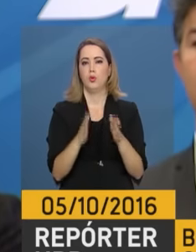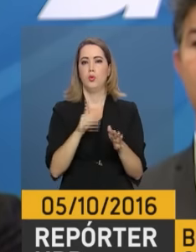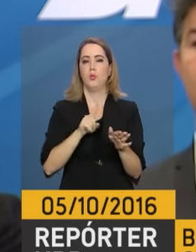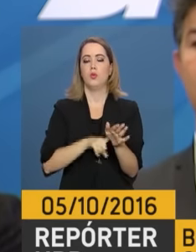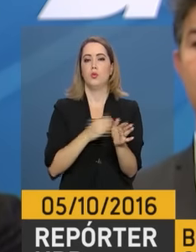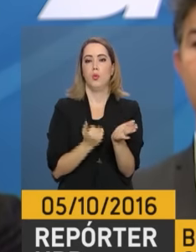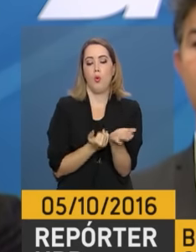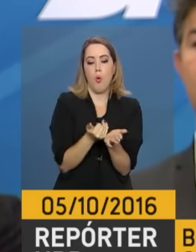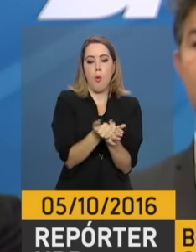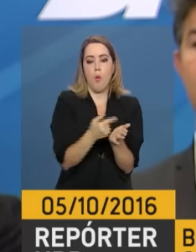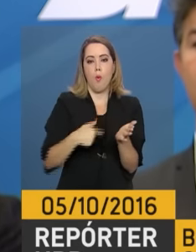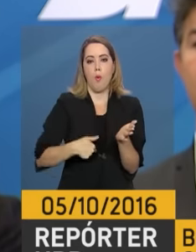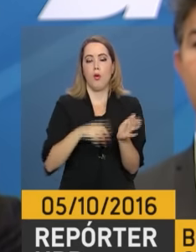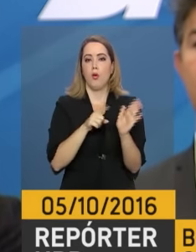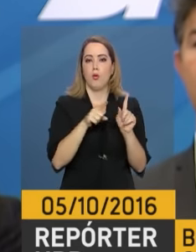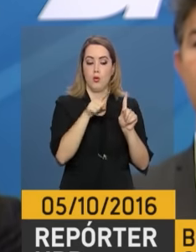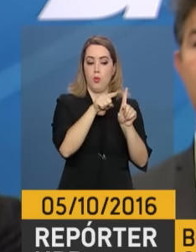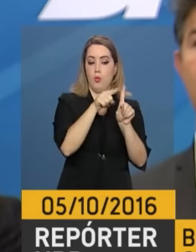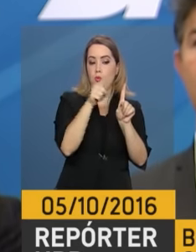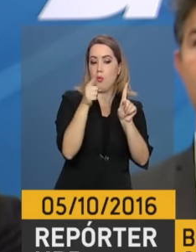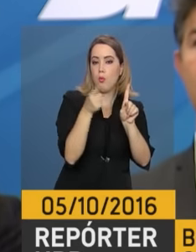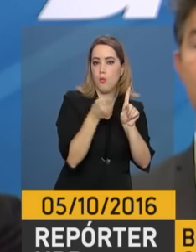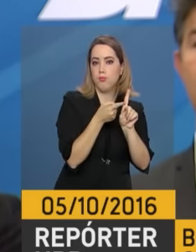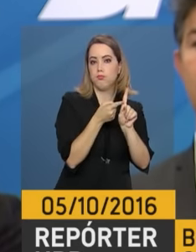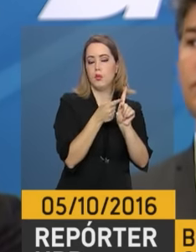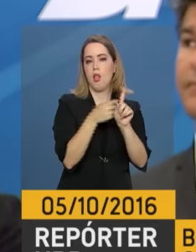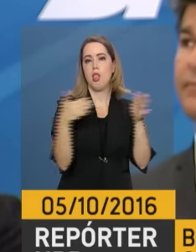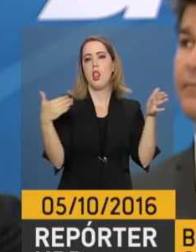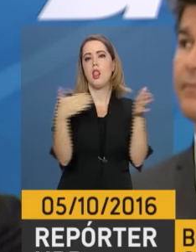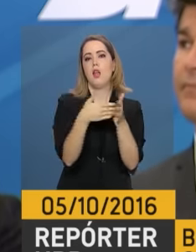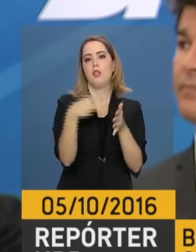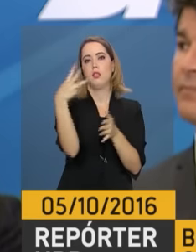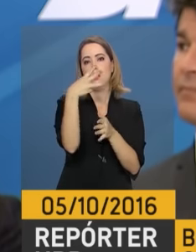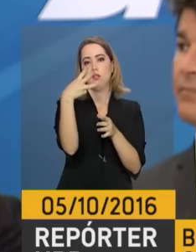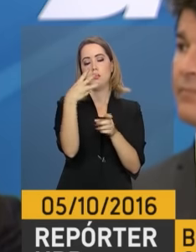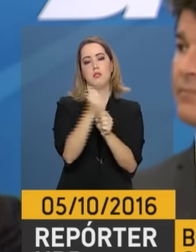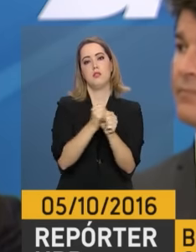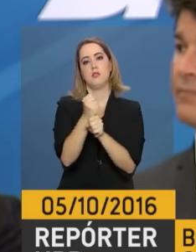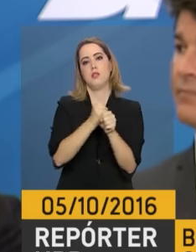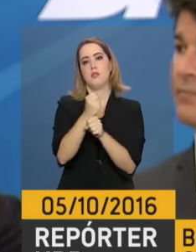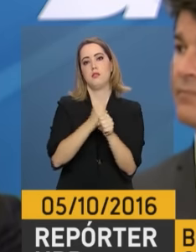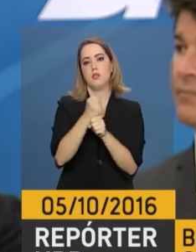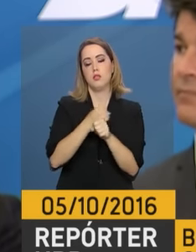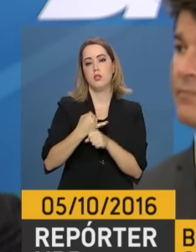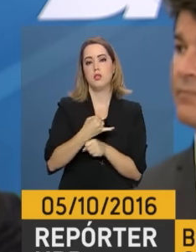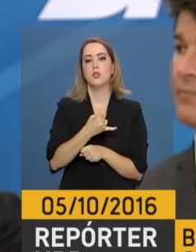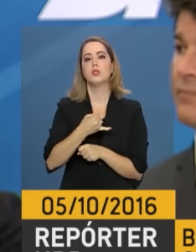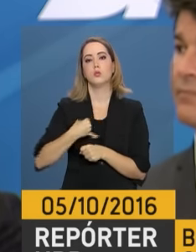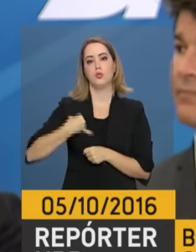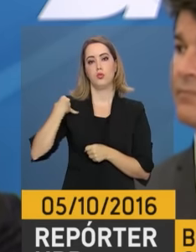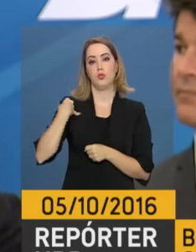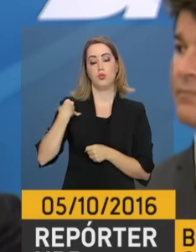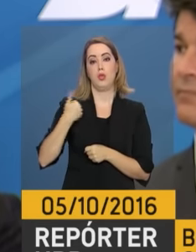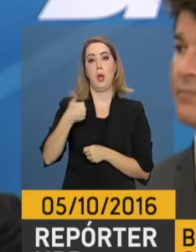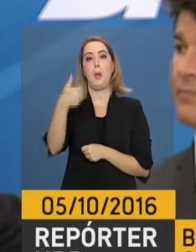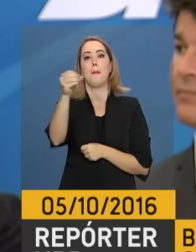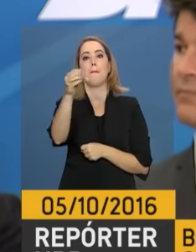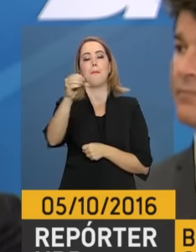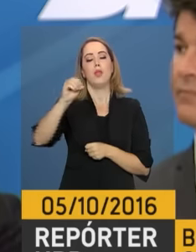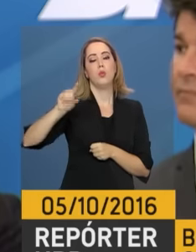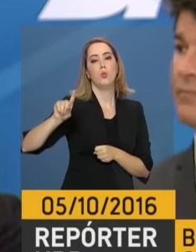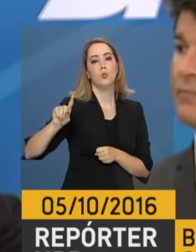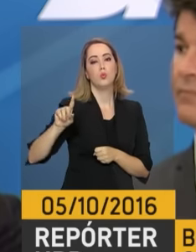útero, da criança no útero, até o terceiro ano de vida. Em especial nos primeiros 1.000 dias de